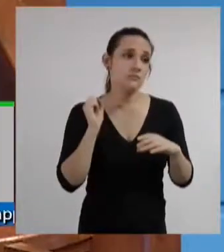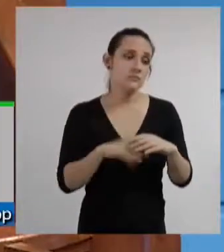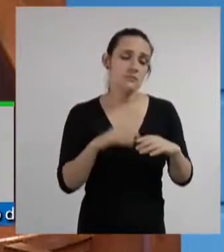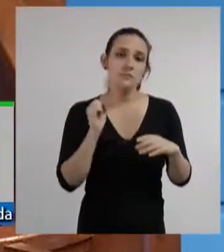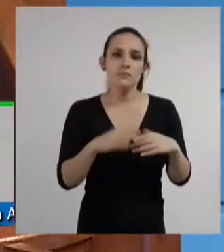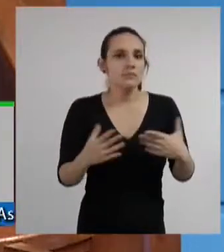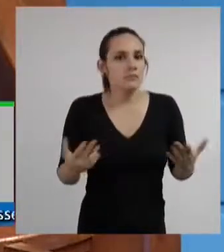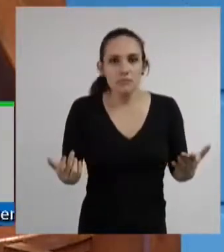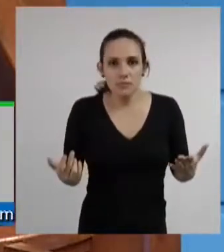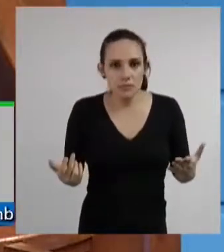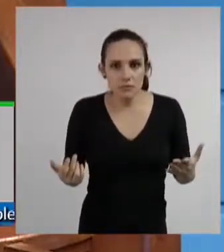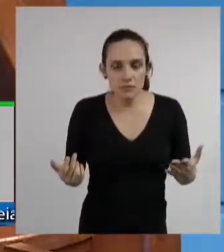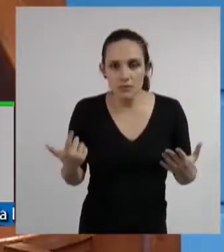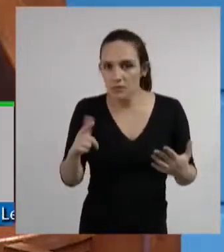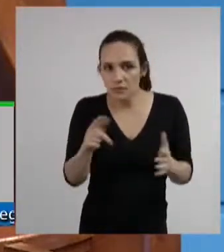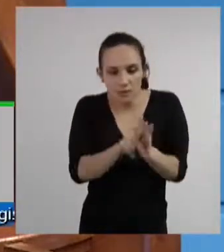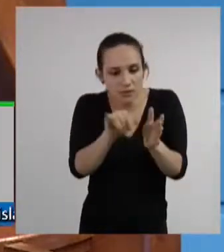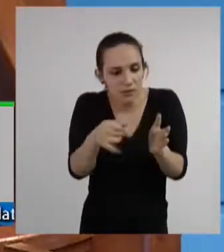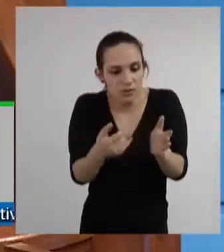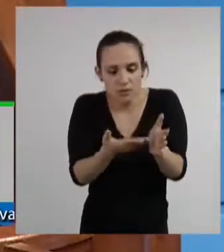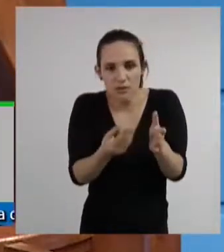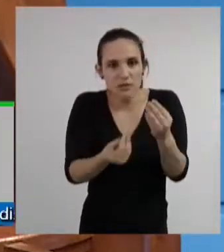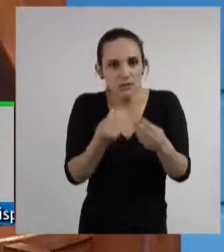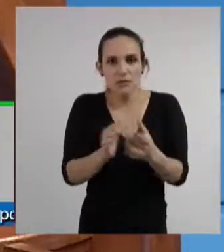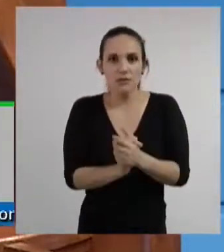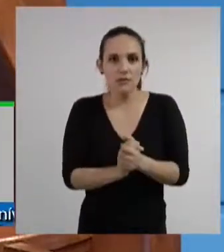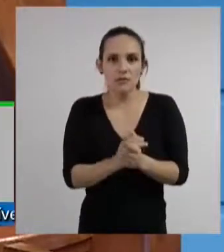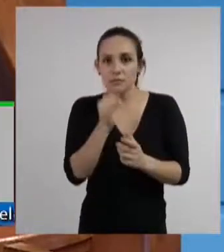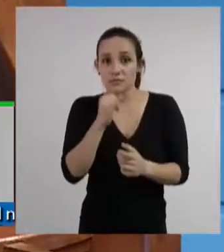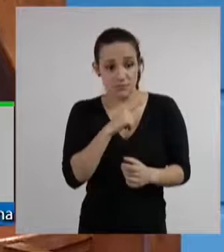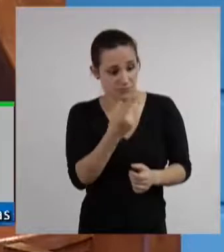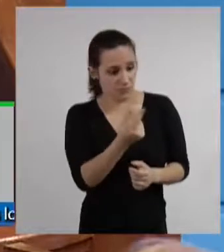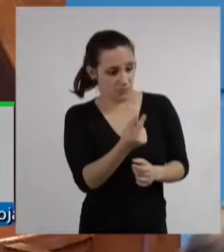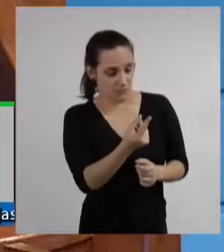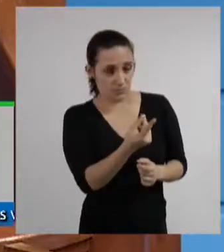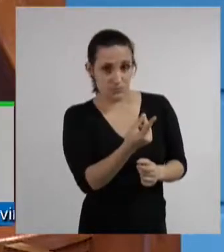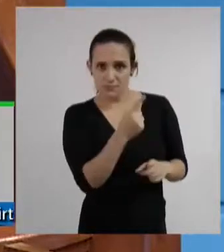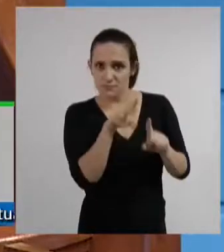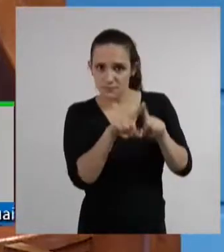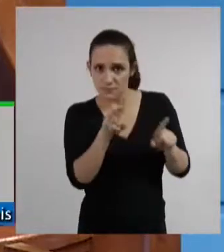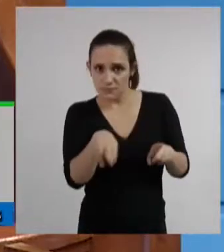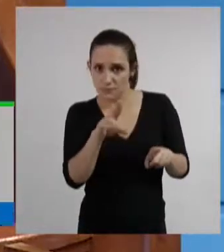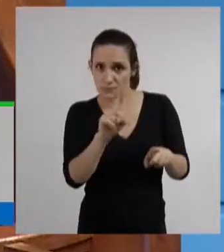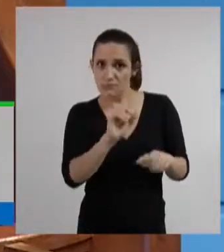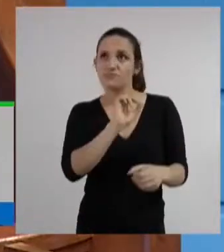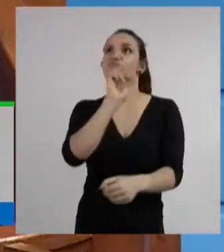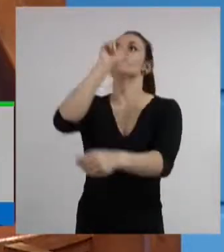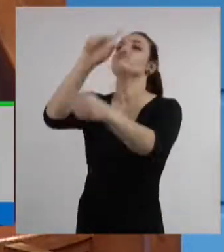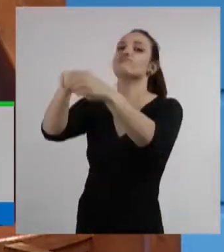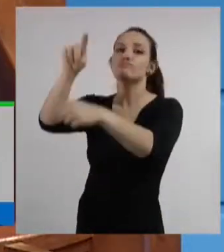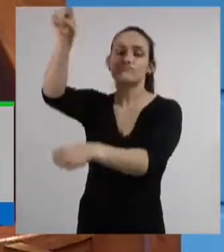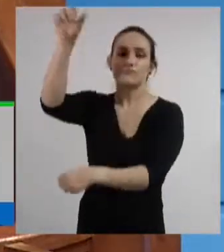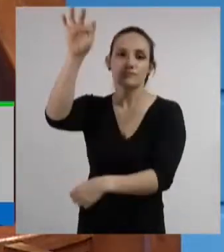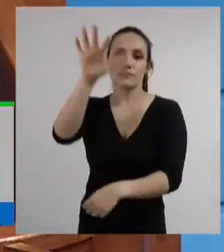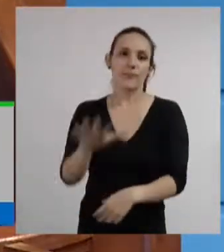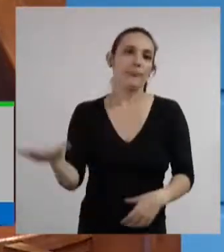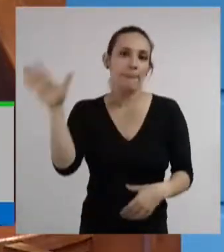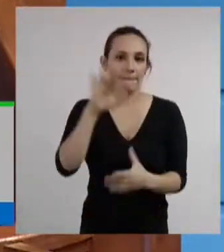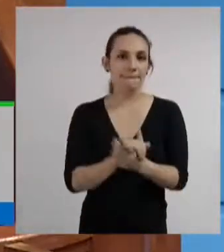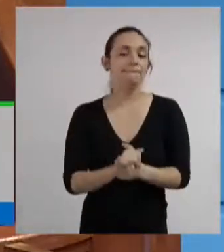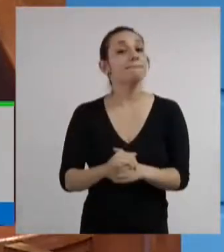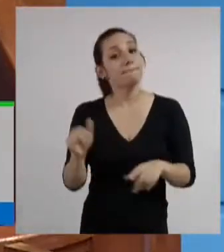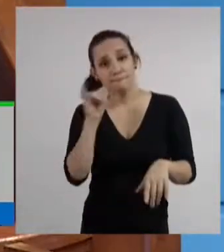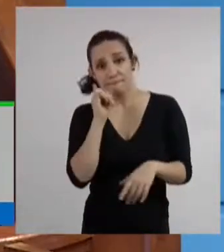como projeto para acionar o fundo, o recurso volta para o Tesouro. Mato Grosso do Sul, inclusive, já usou recursos de